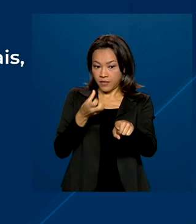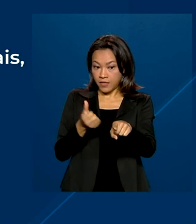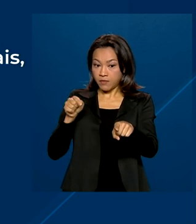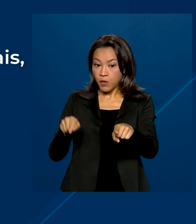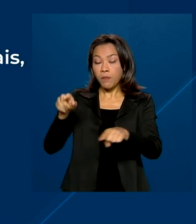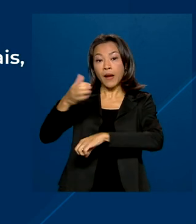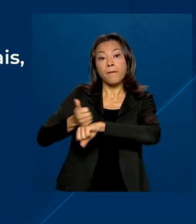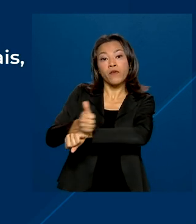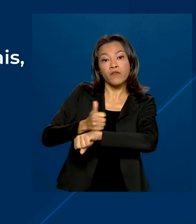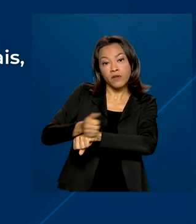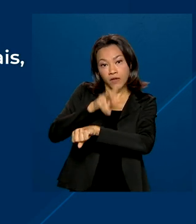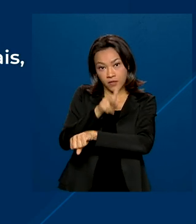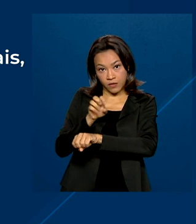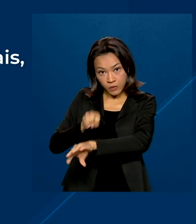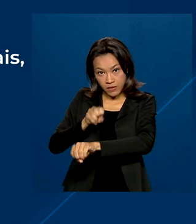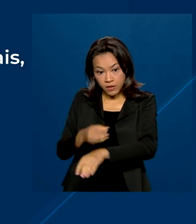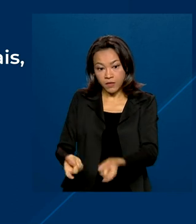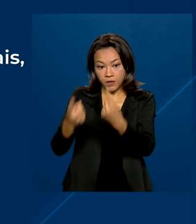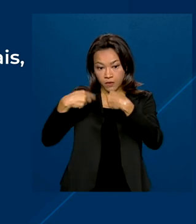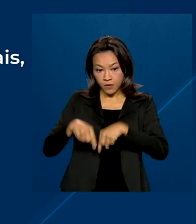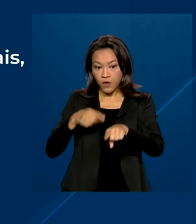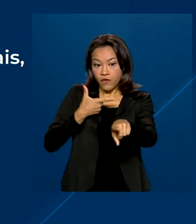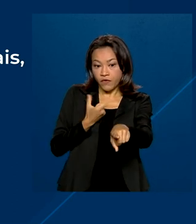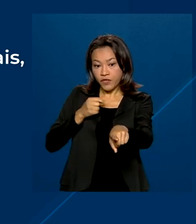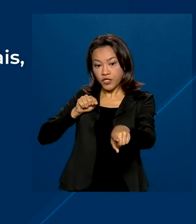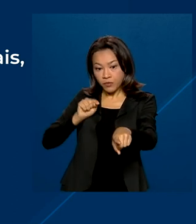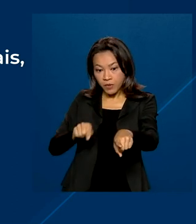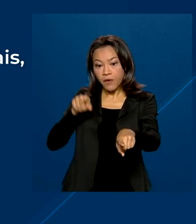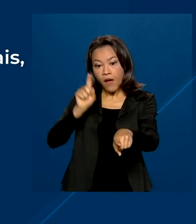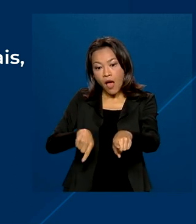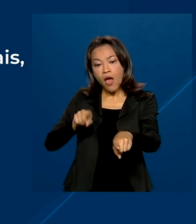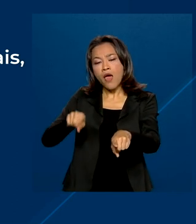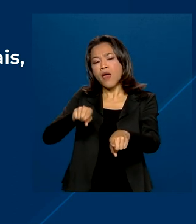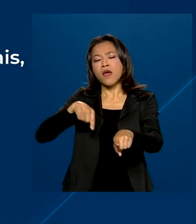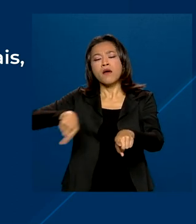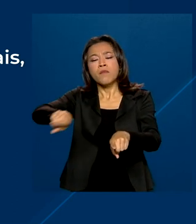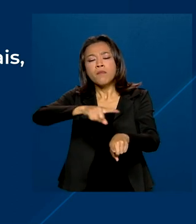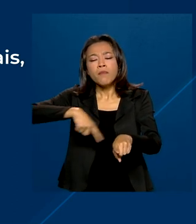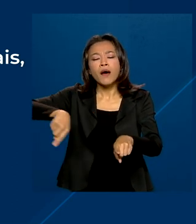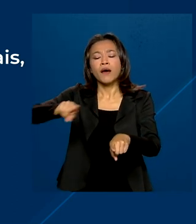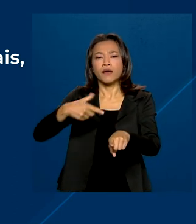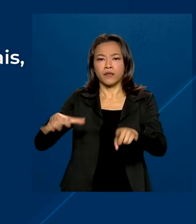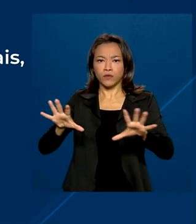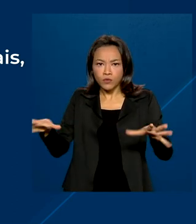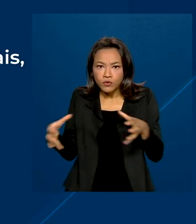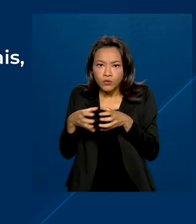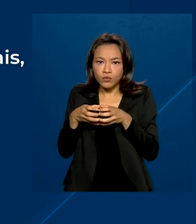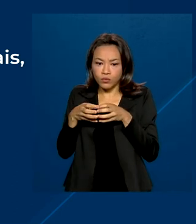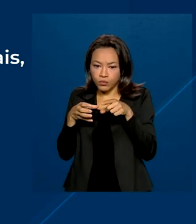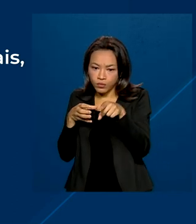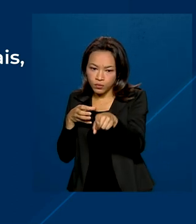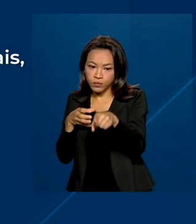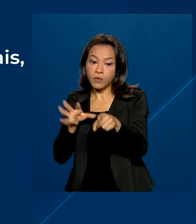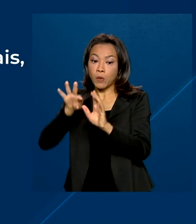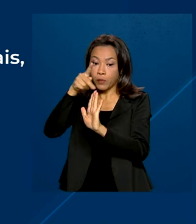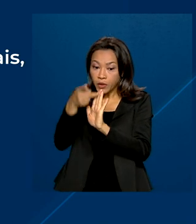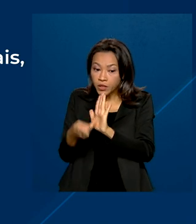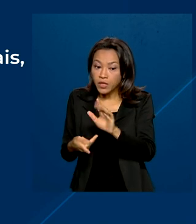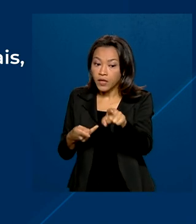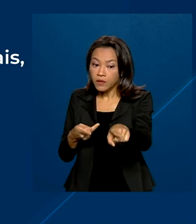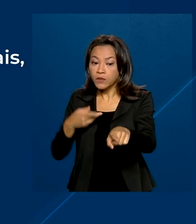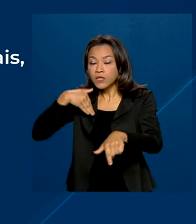20 mil vagas serão destinadas a agentes públicos municipais, estaduais e federais para projetos de